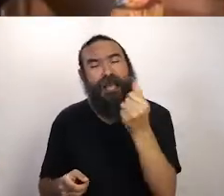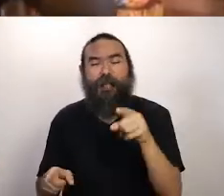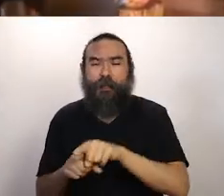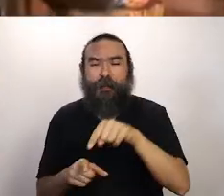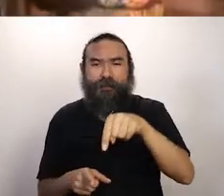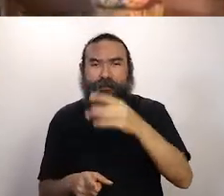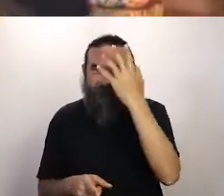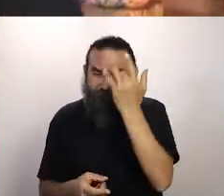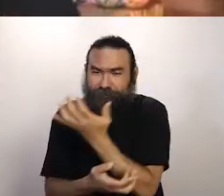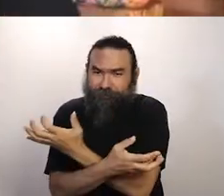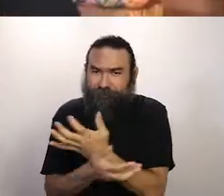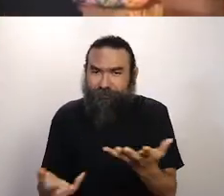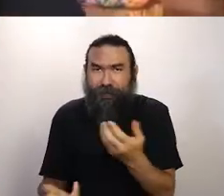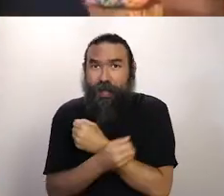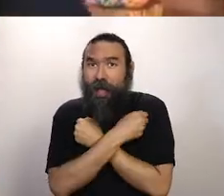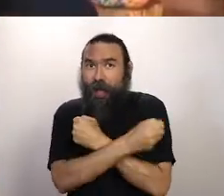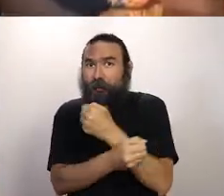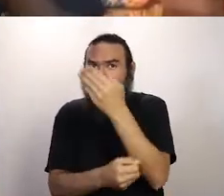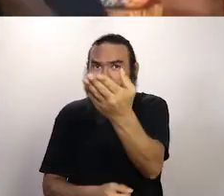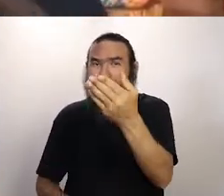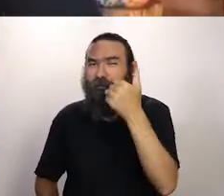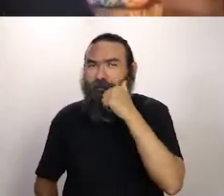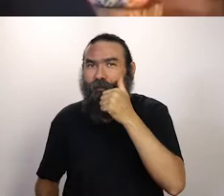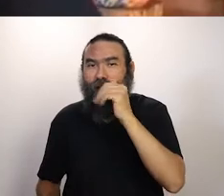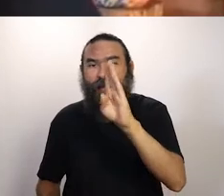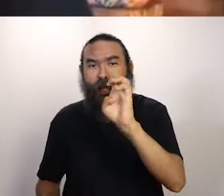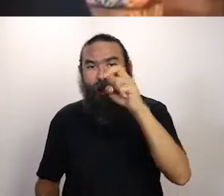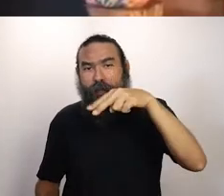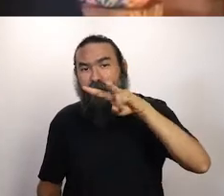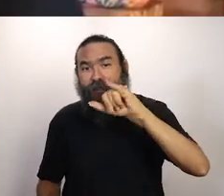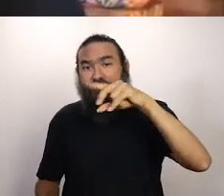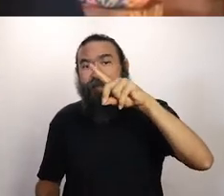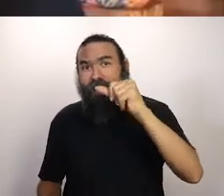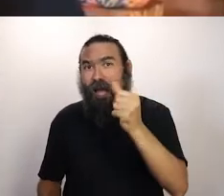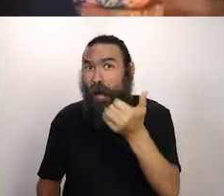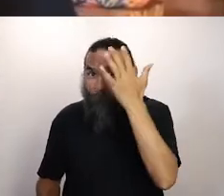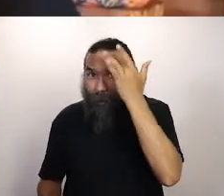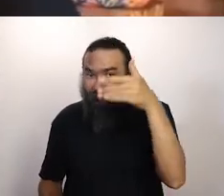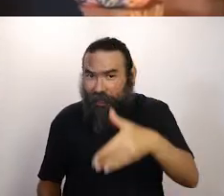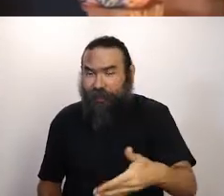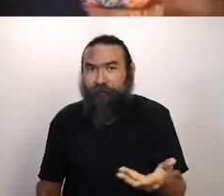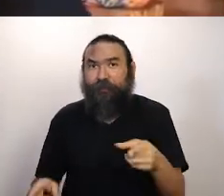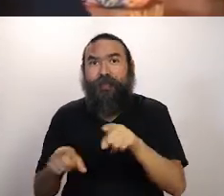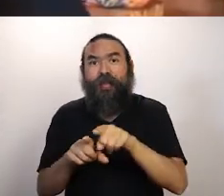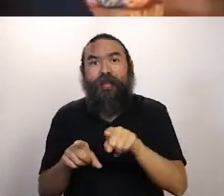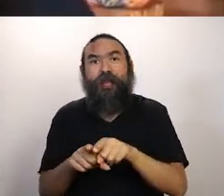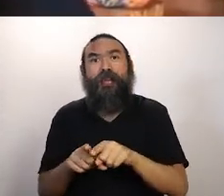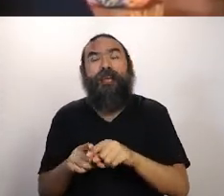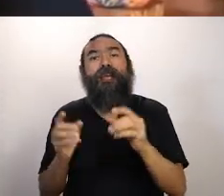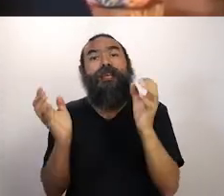Um abraço pra ela. A gente espera você aqui amanhã, hein, Dona Bem-vinda. Isso mesmo. E tem Grupo Ori e Sérgio Pererê